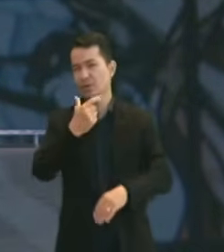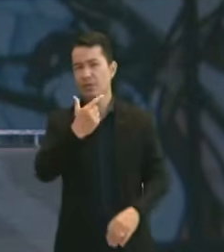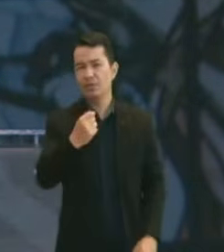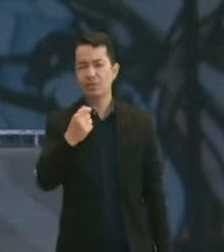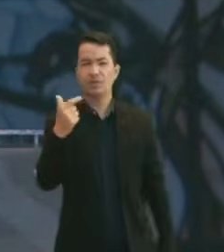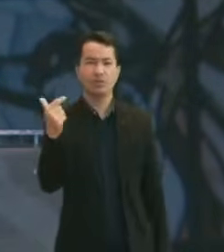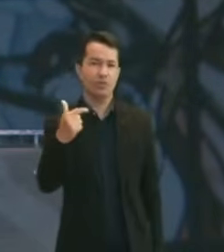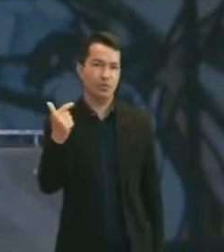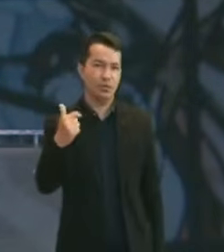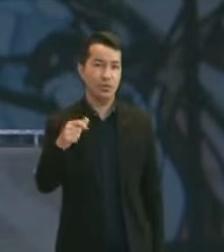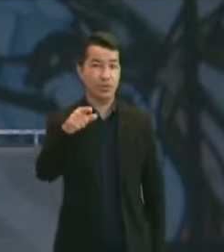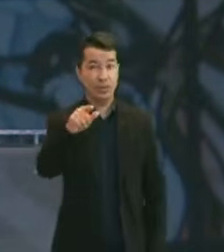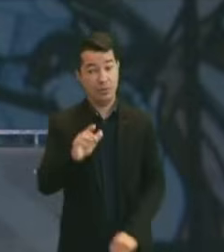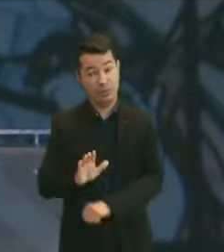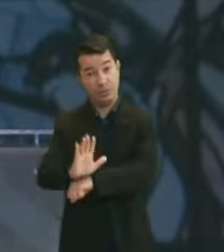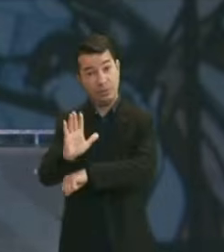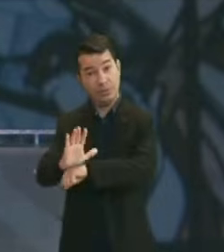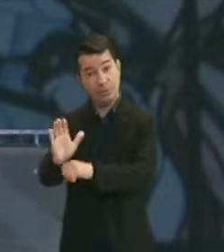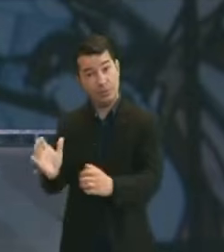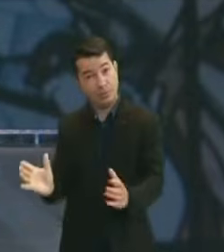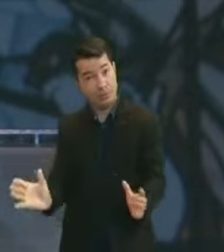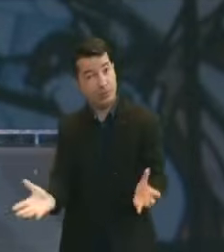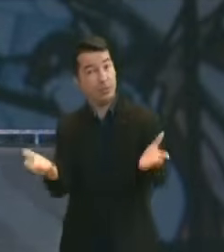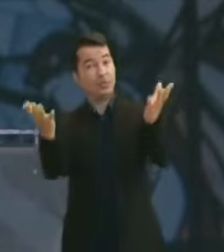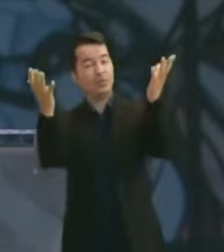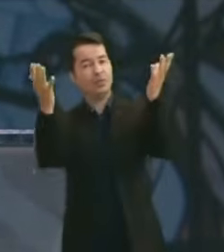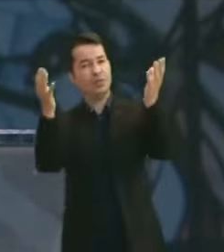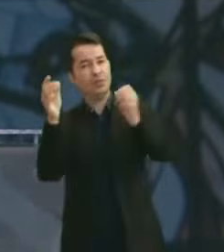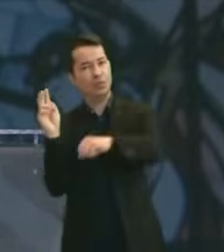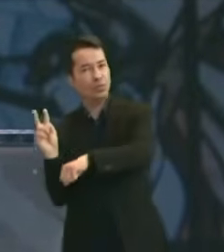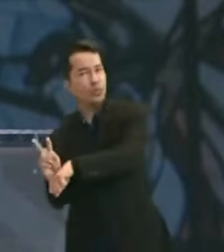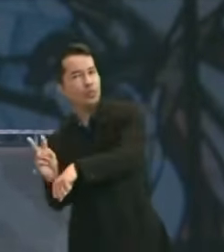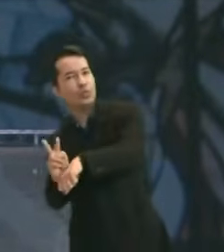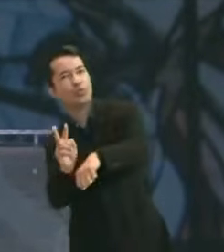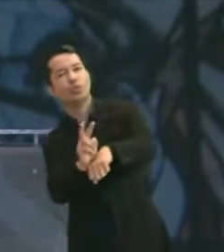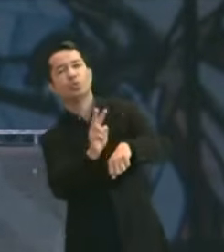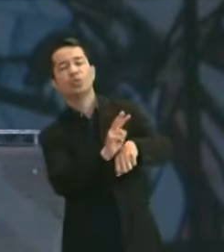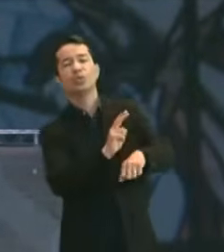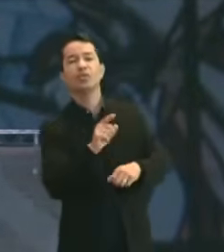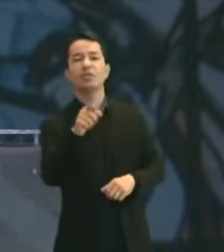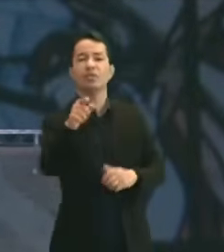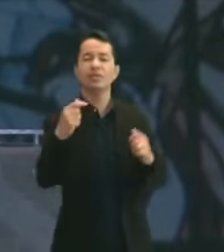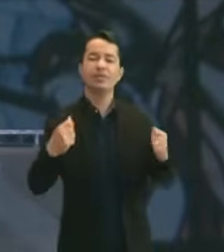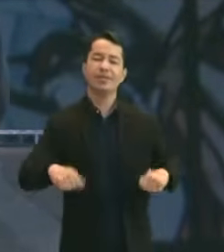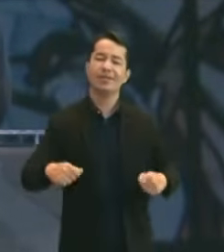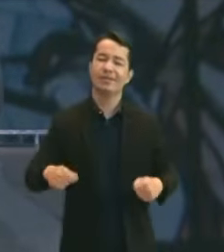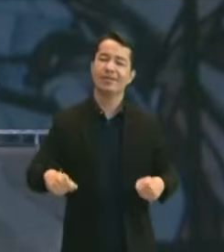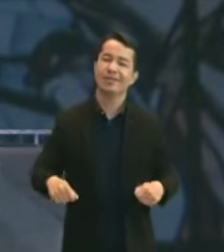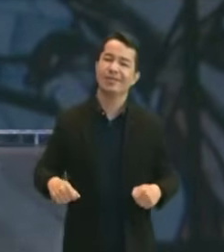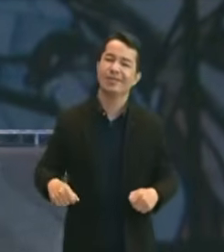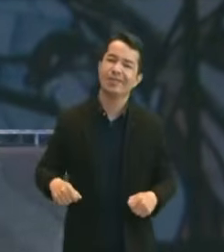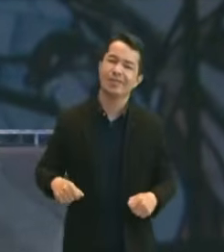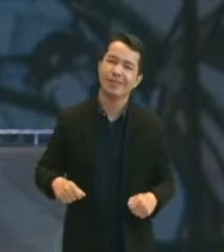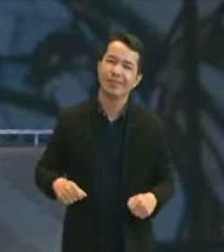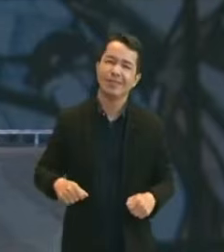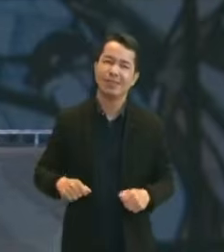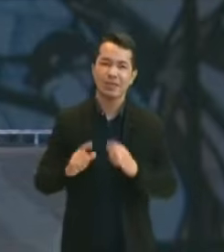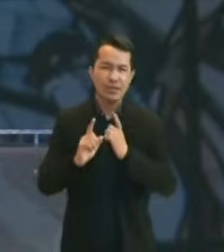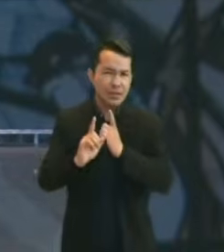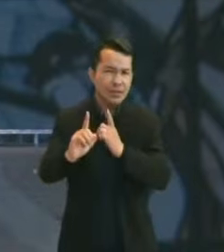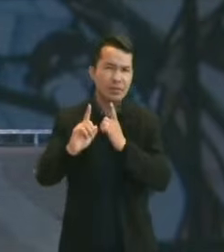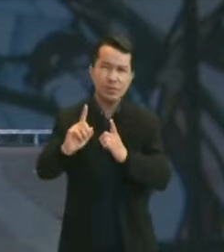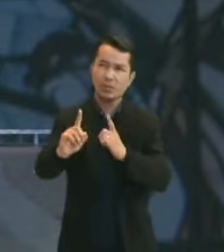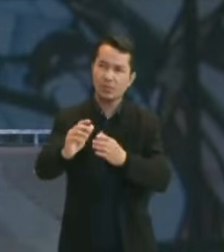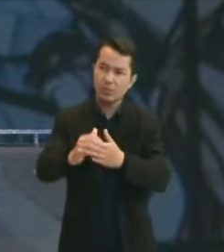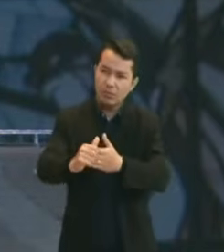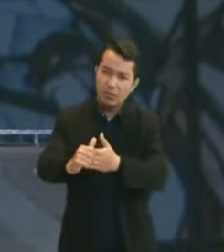precisa ser aquele que anima, aquele que consola, aquele que cuida. Você precisa ser um discipulador. Você precisa ser alguém que estende a mão e ajuda alguém a